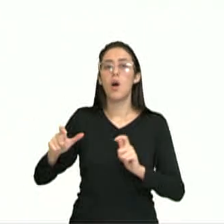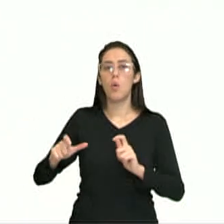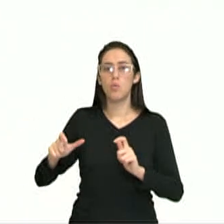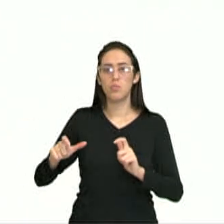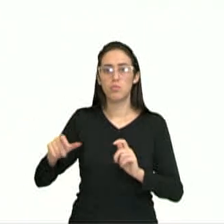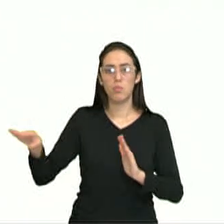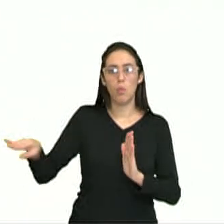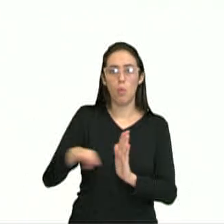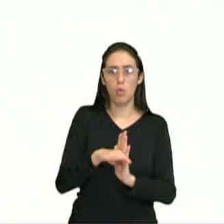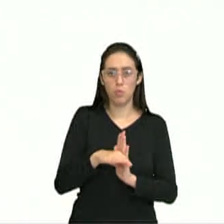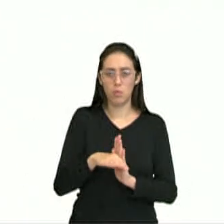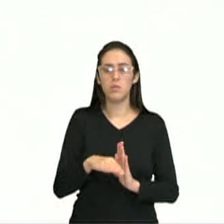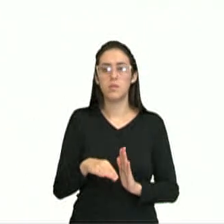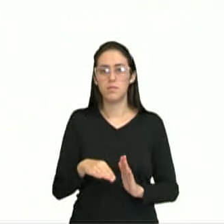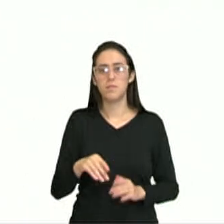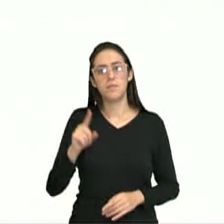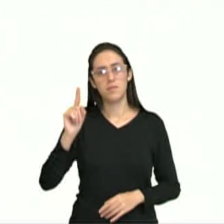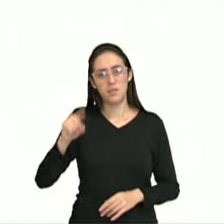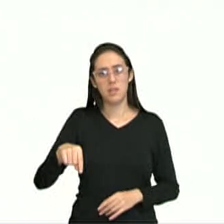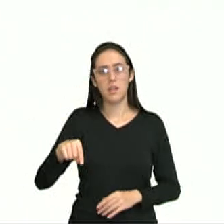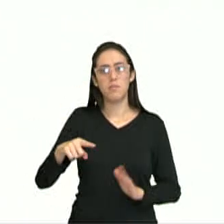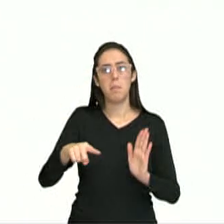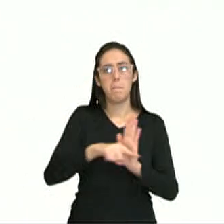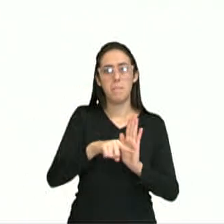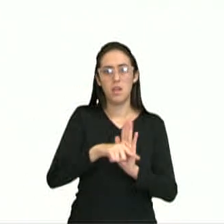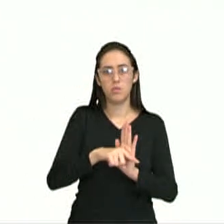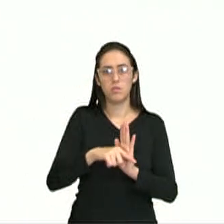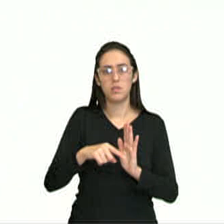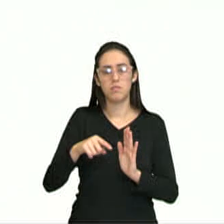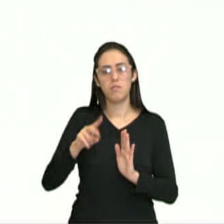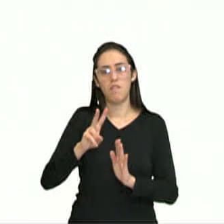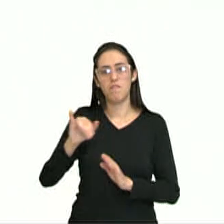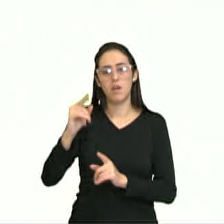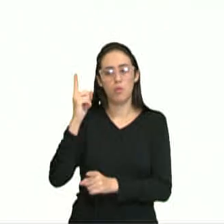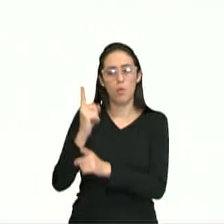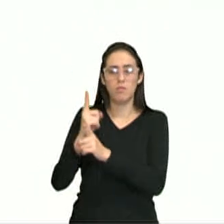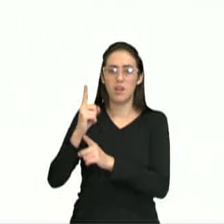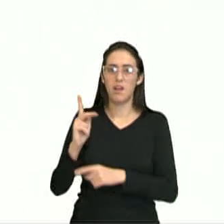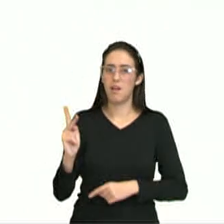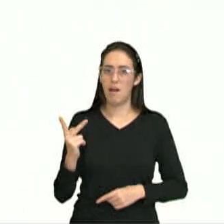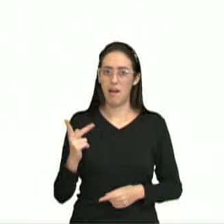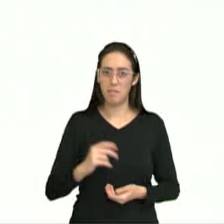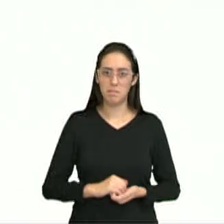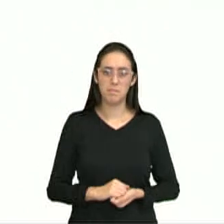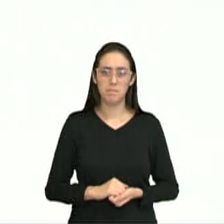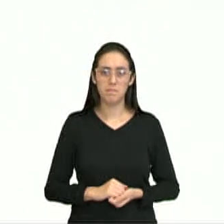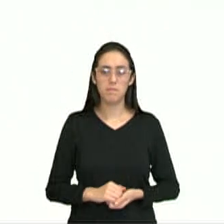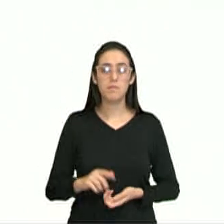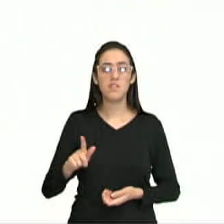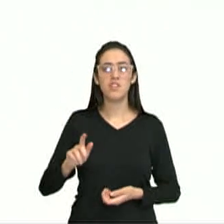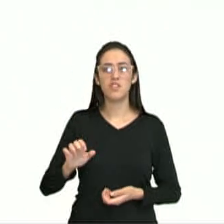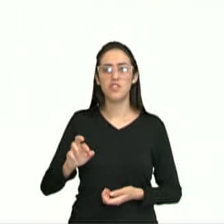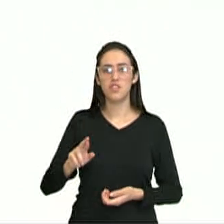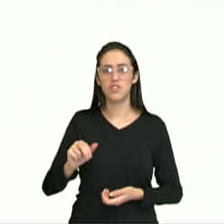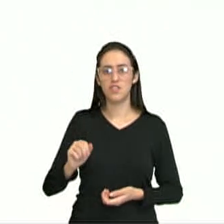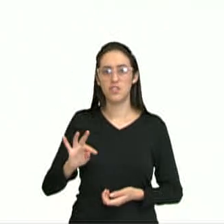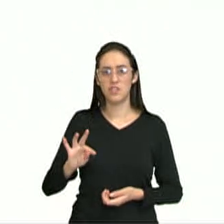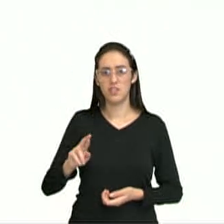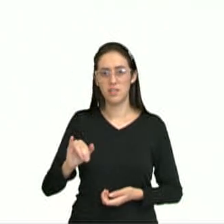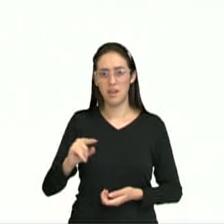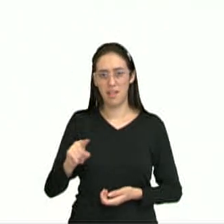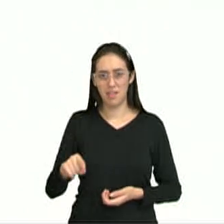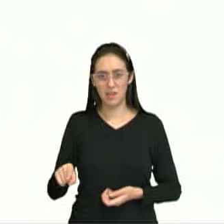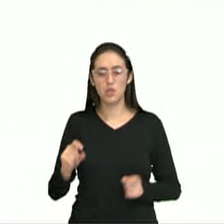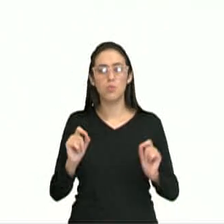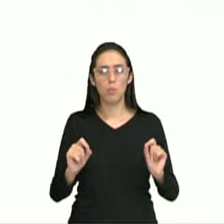Essa diferença vai dar exatamente a altura do nosso tronco de cone. A geratriz 1, que a gente acabou de falar,